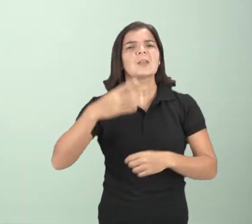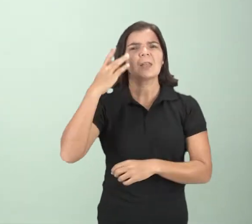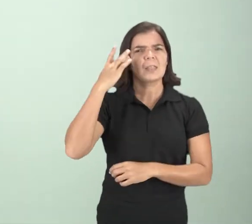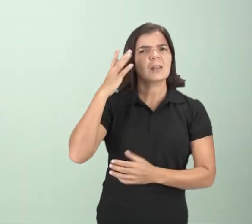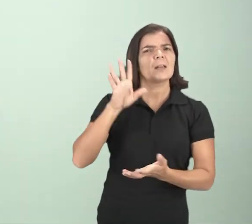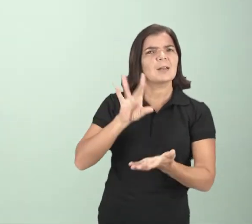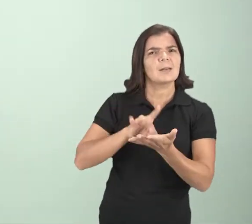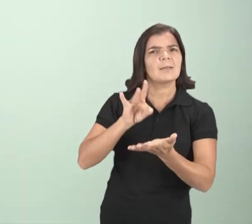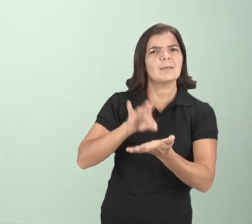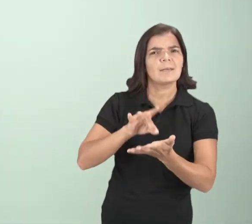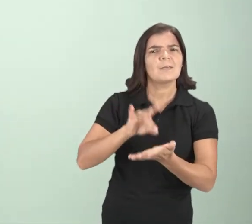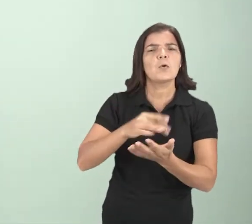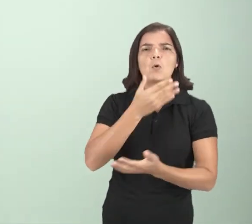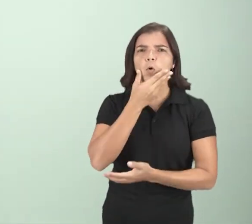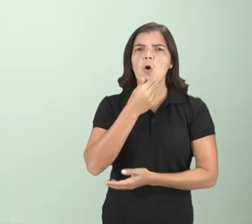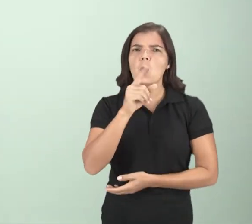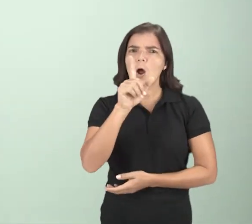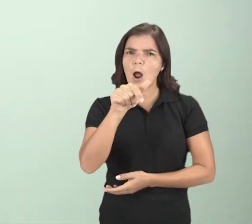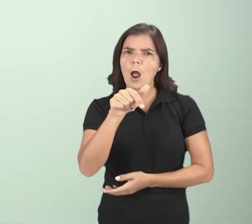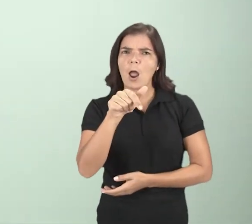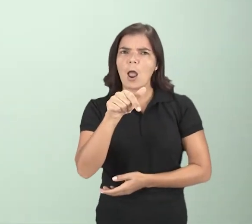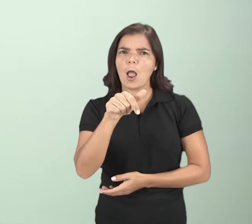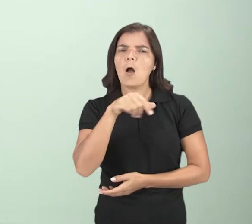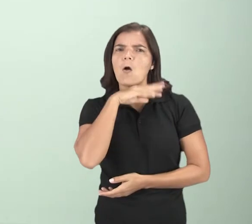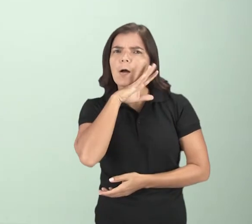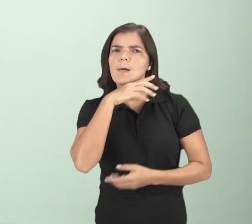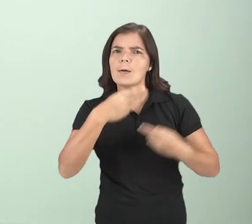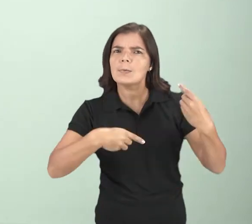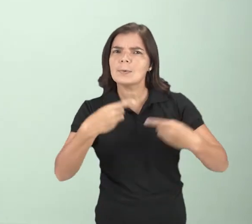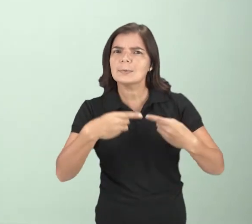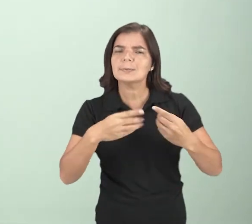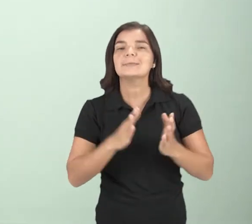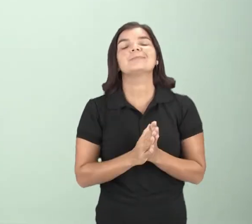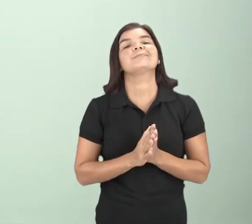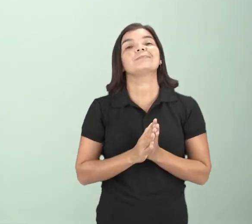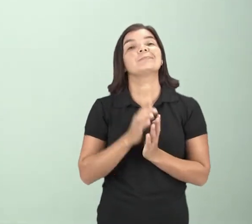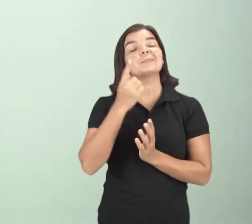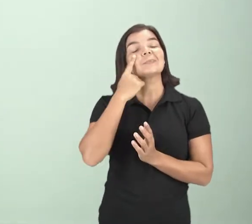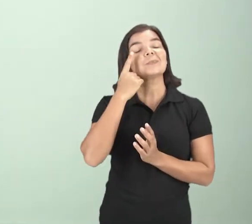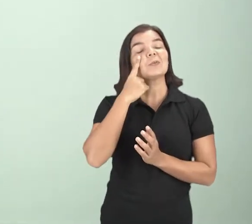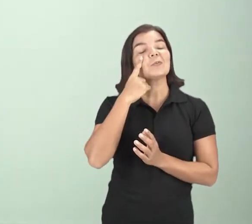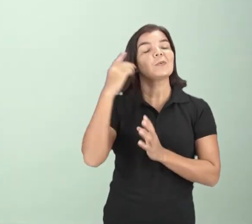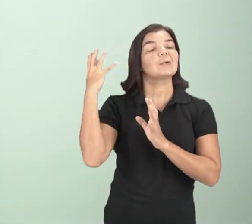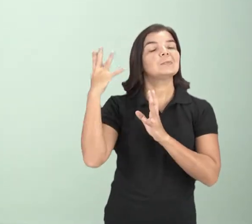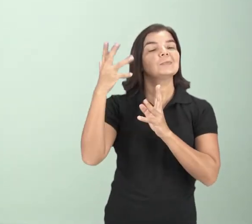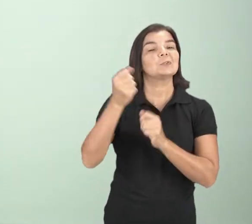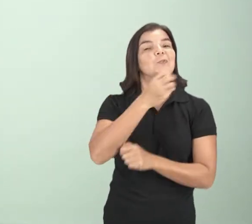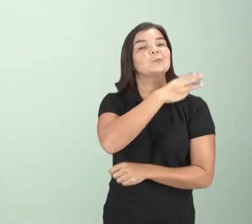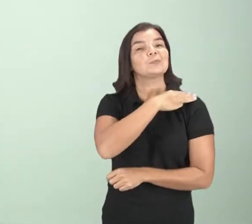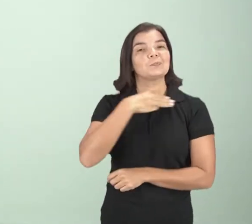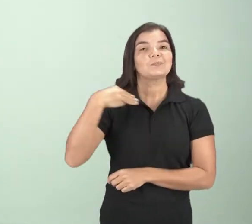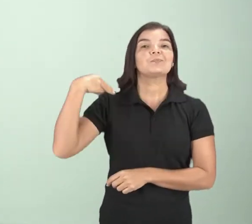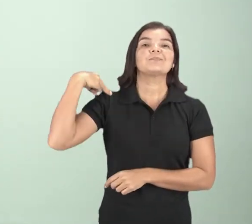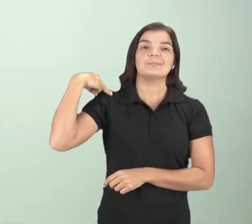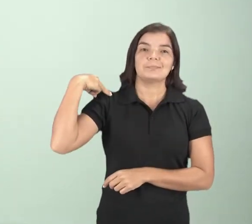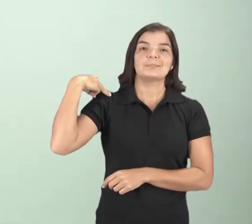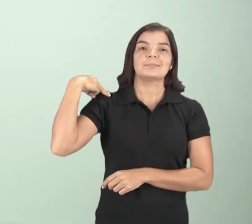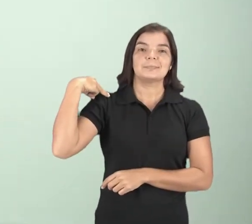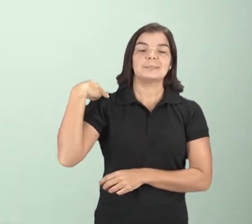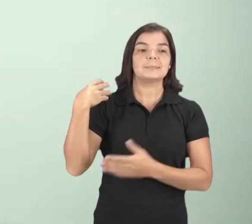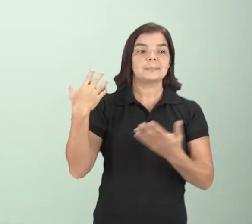que verdadeiramente o homem é um animal político? Nós vamos fazer essa viagem com Aristóteles.